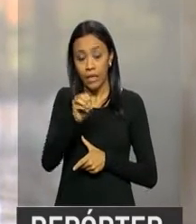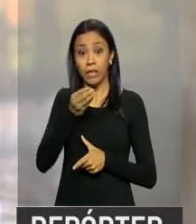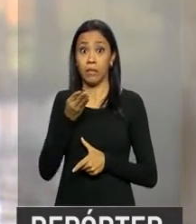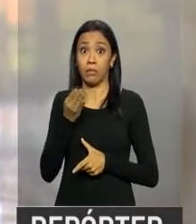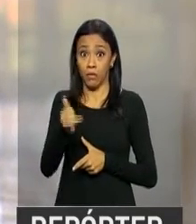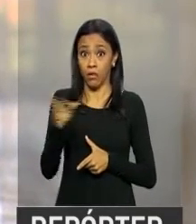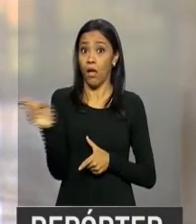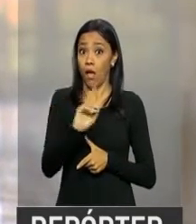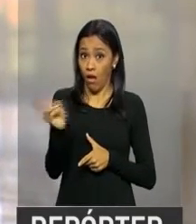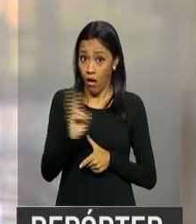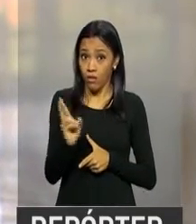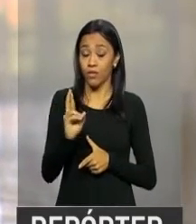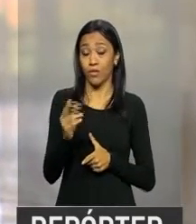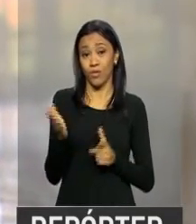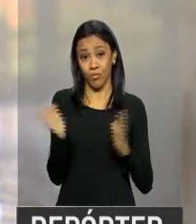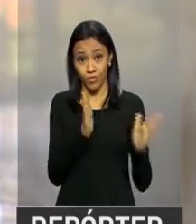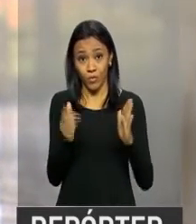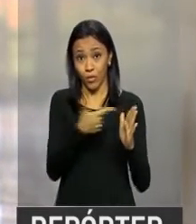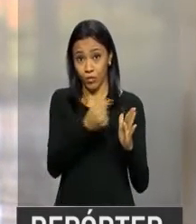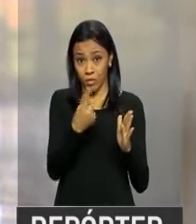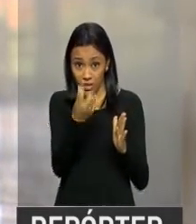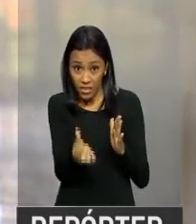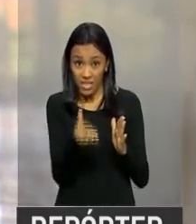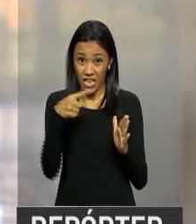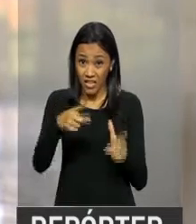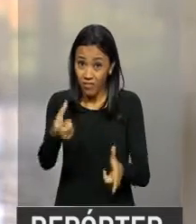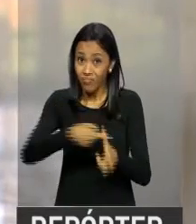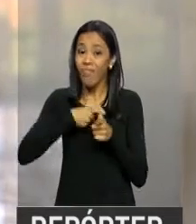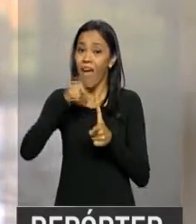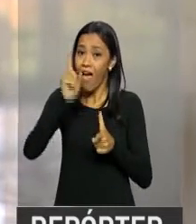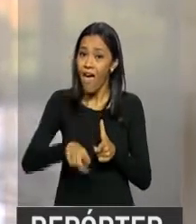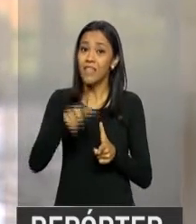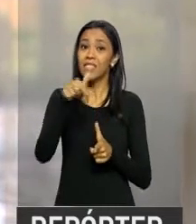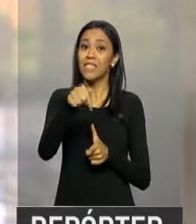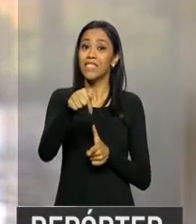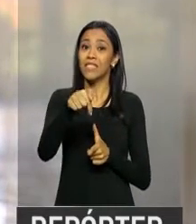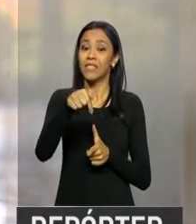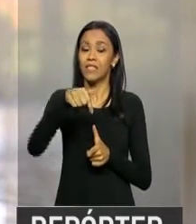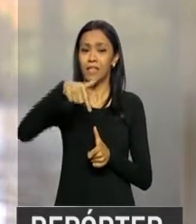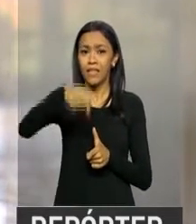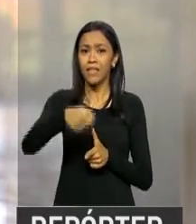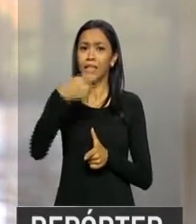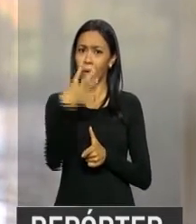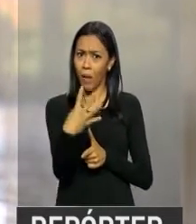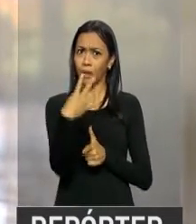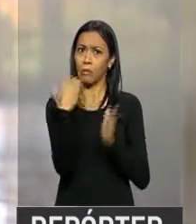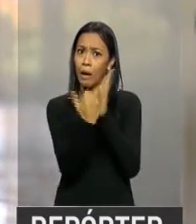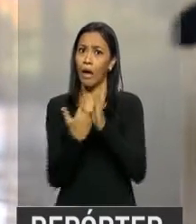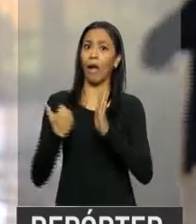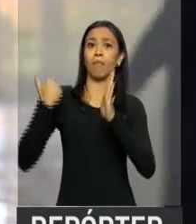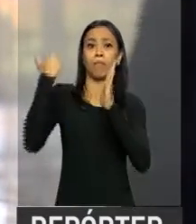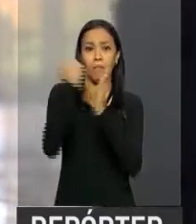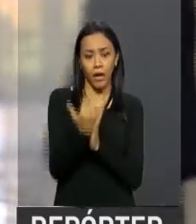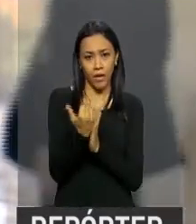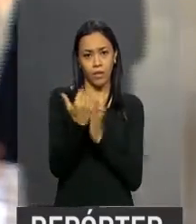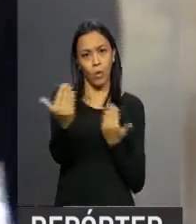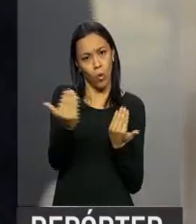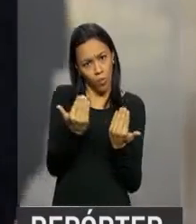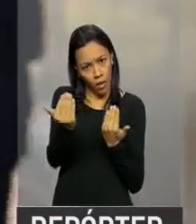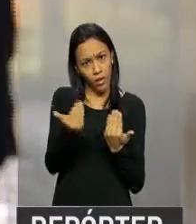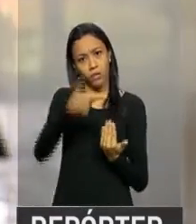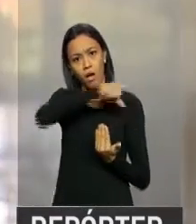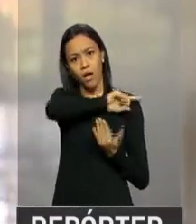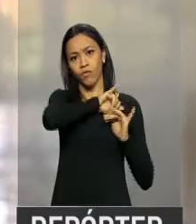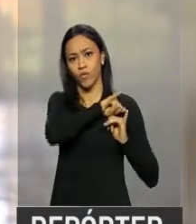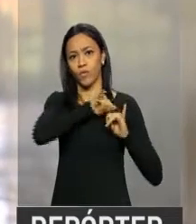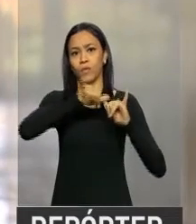em 2016. Esse valor desse déficit é 74 bilhões de reais maior do que o previsto anteriormente. A meta